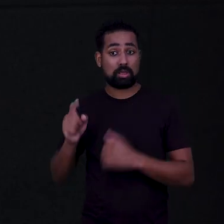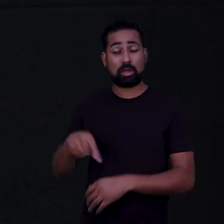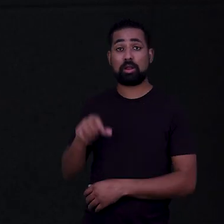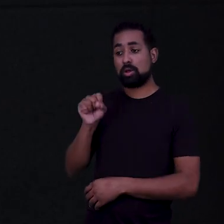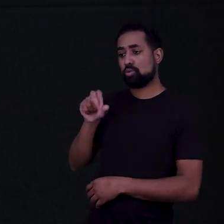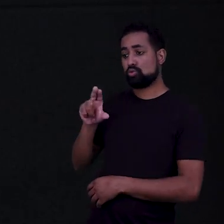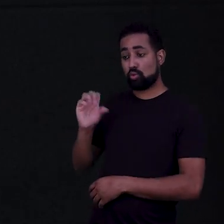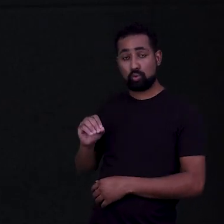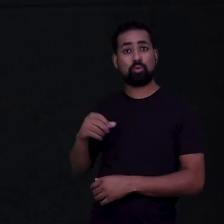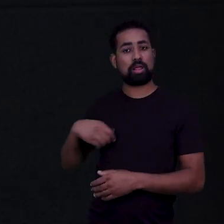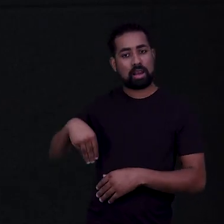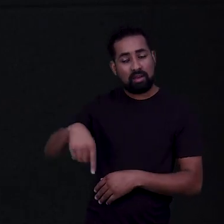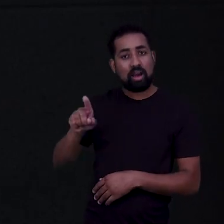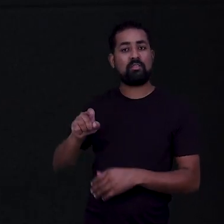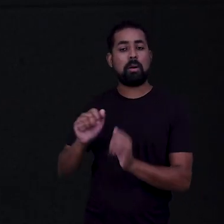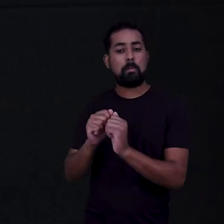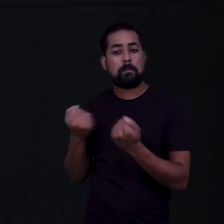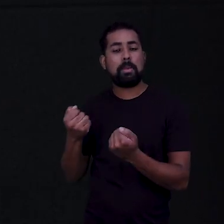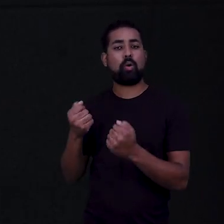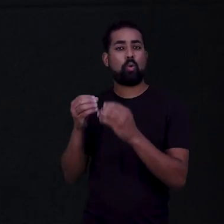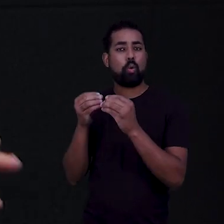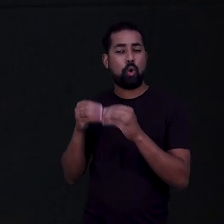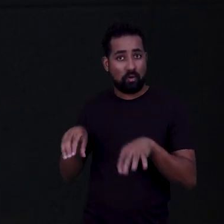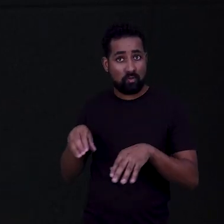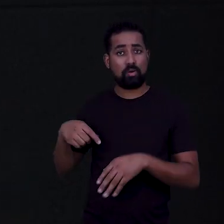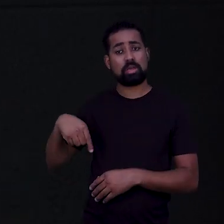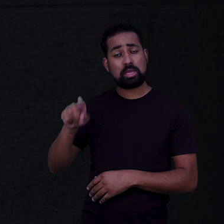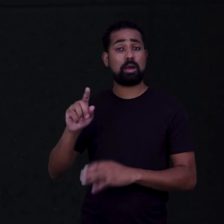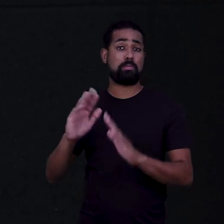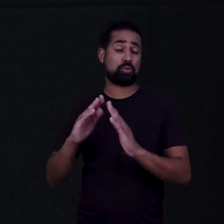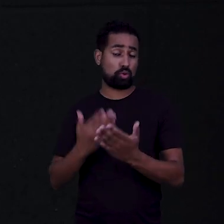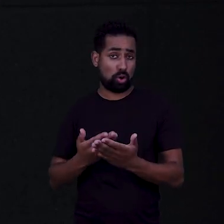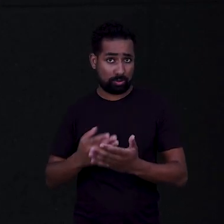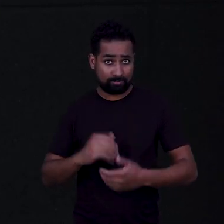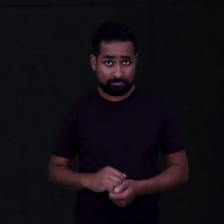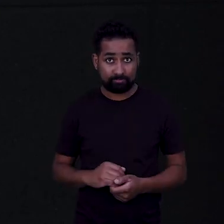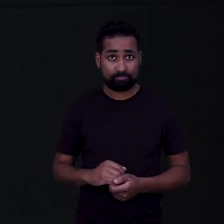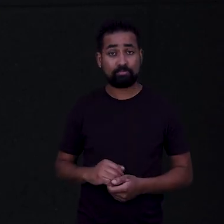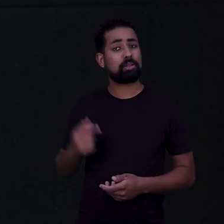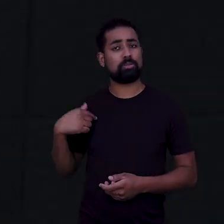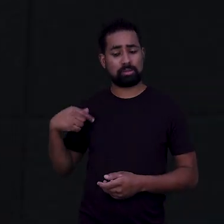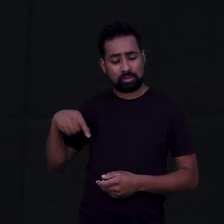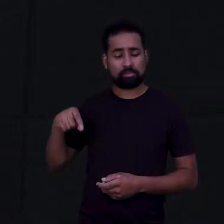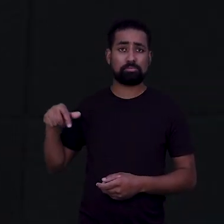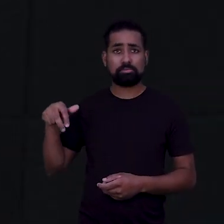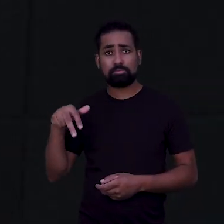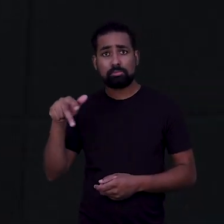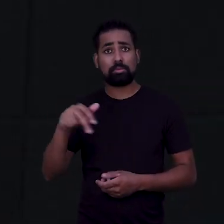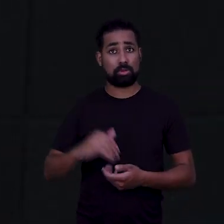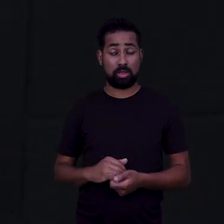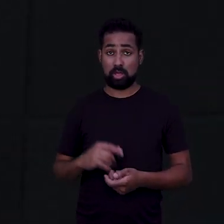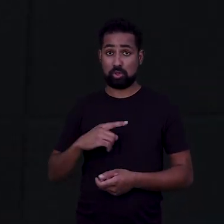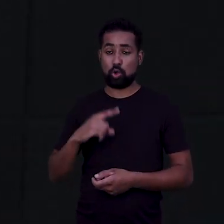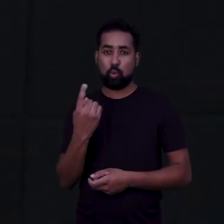suco e pão com ovo. E eu ia da escola, com todo mundo da rua. Tanto que eu tenho